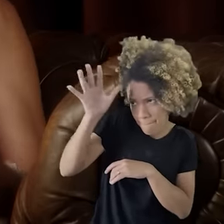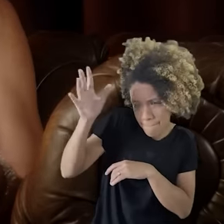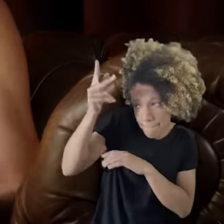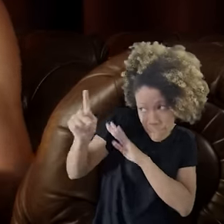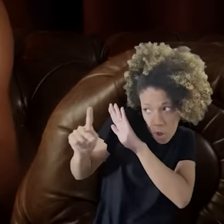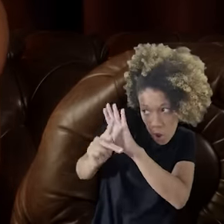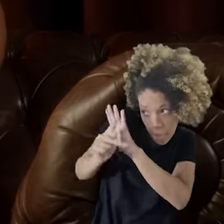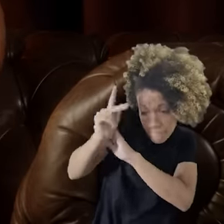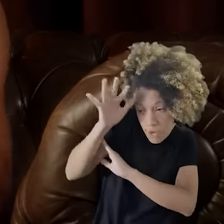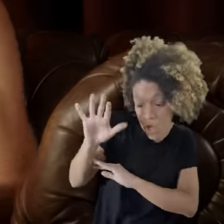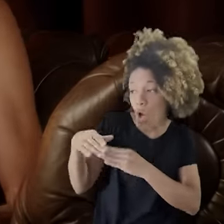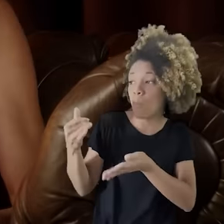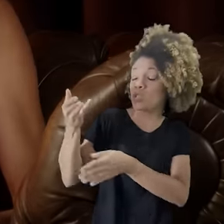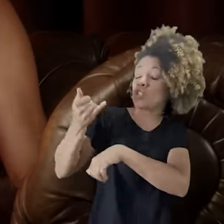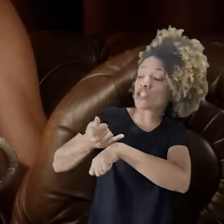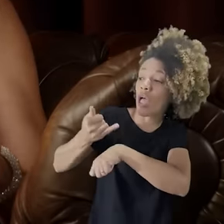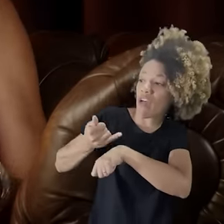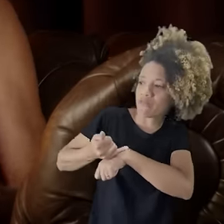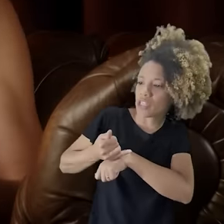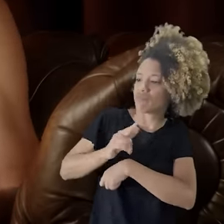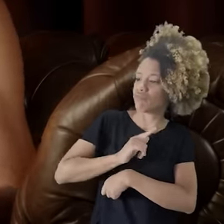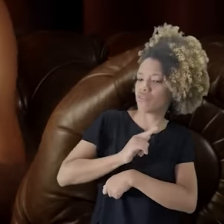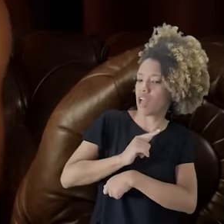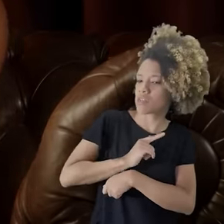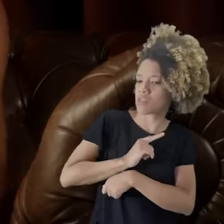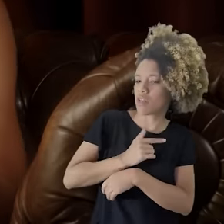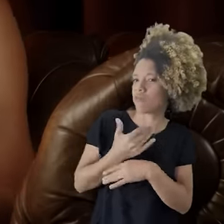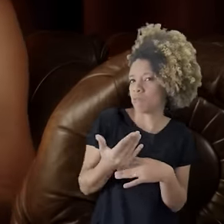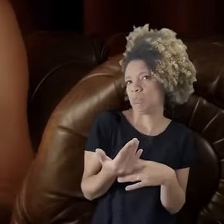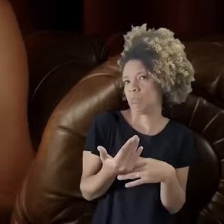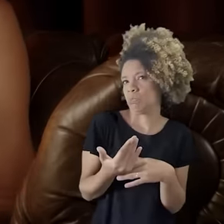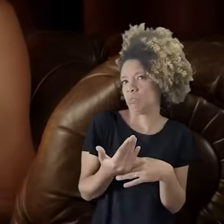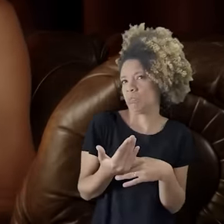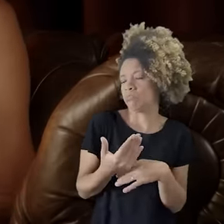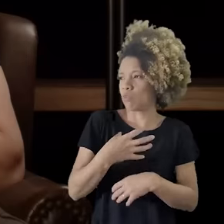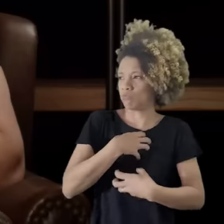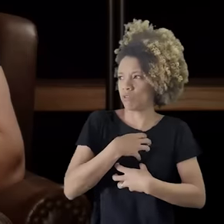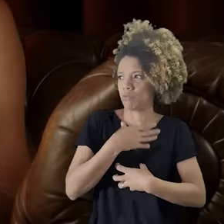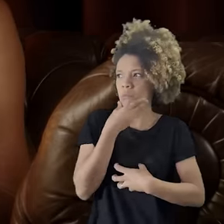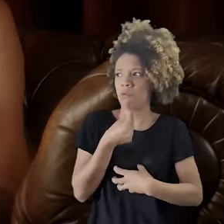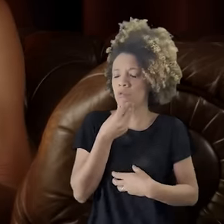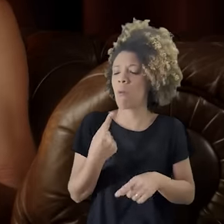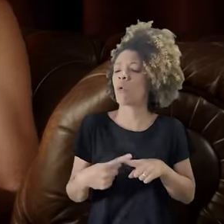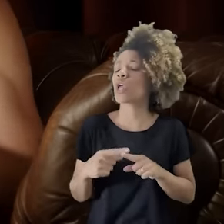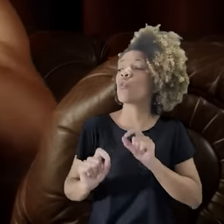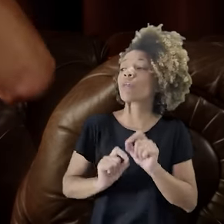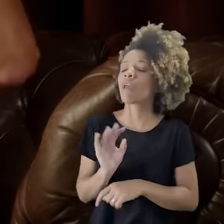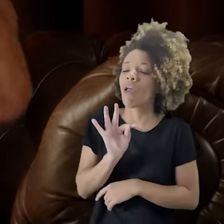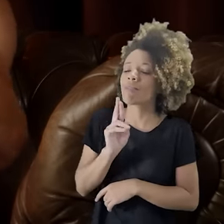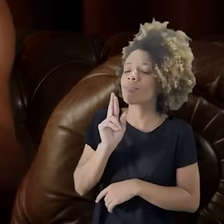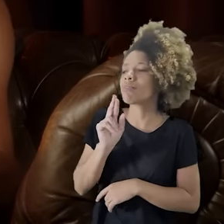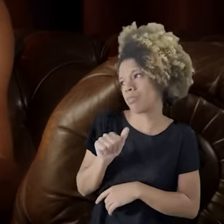como se a patroa dele é tivesse um membro masculino porque o que é através de